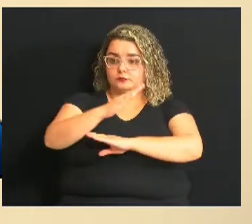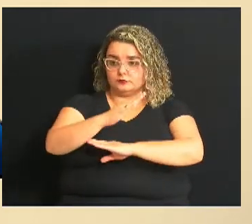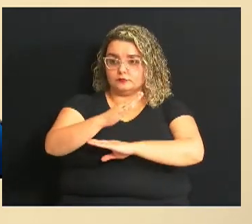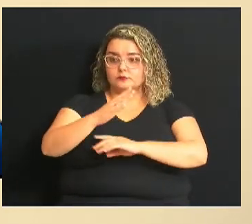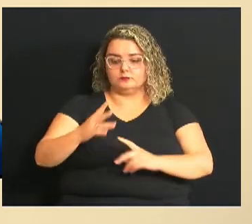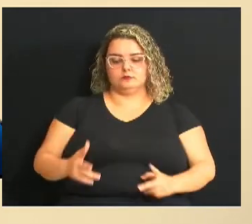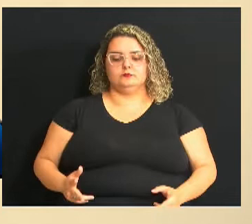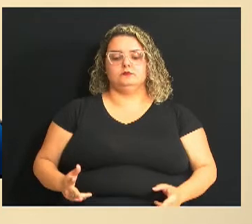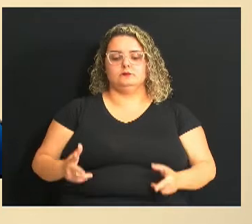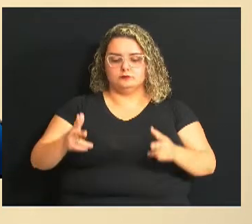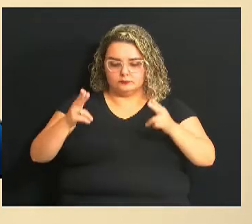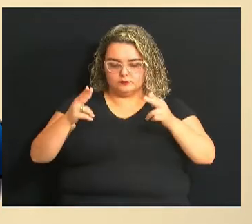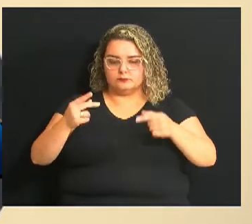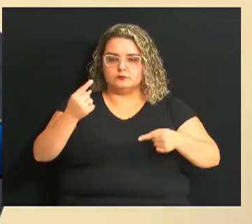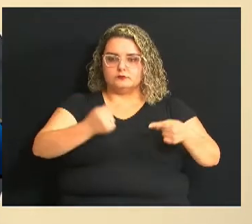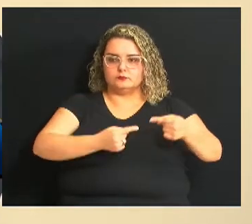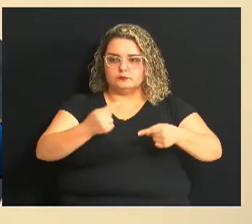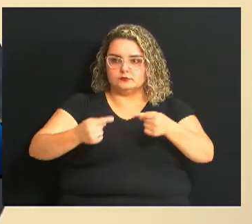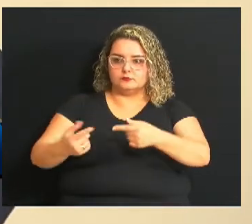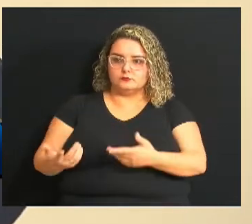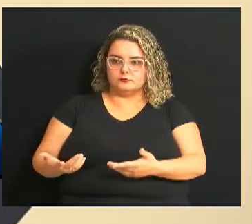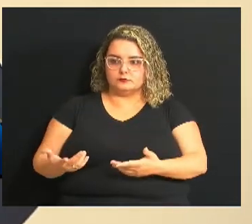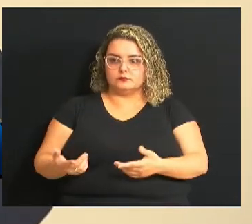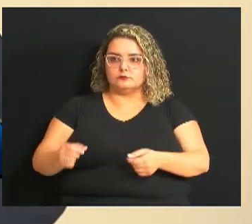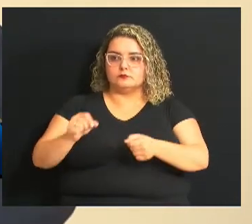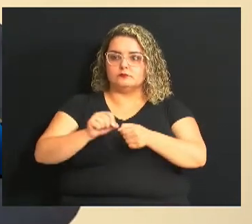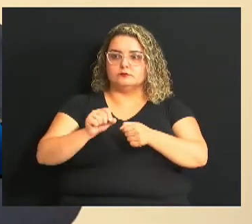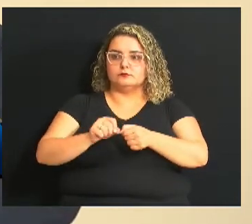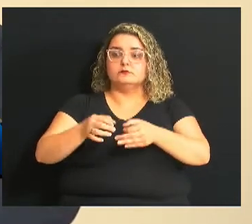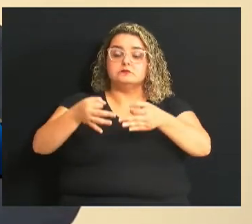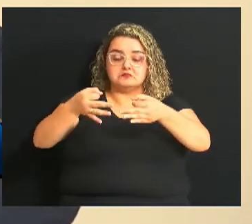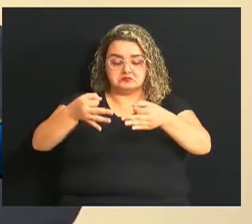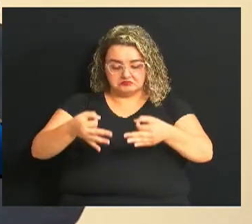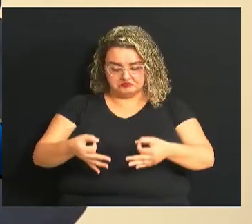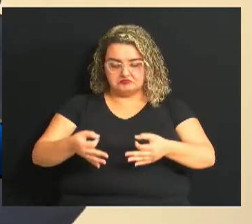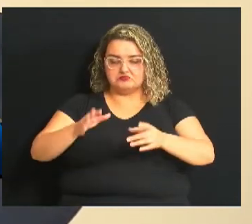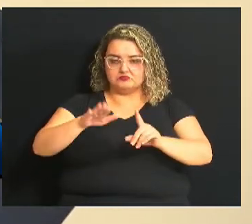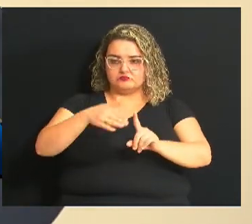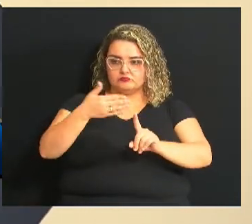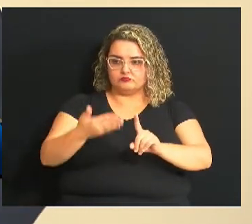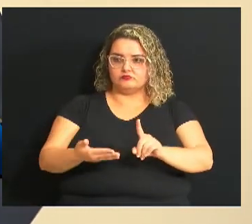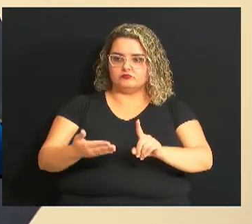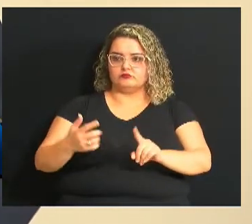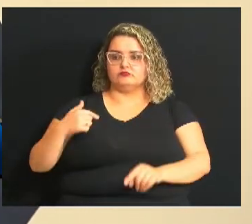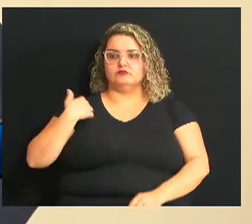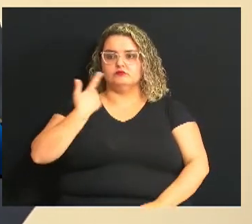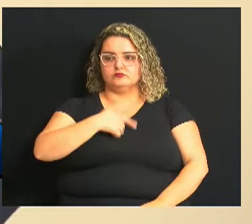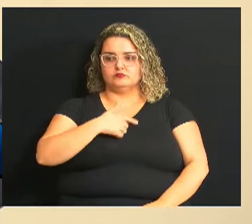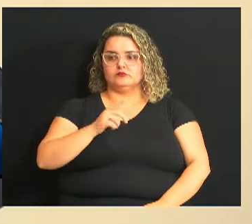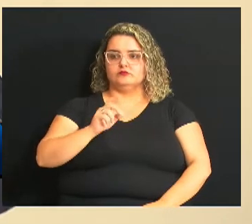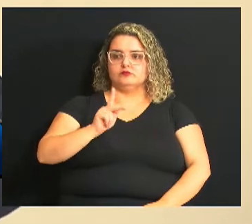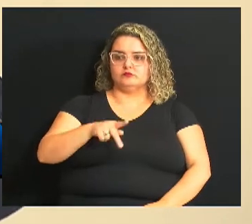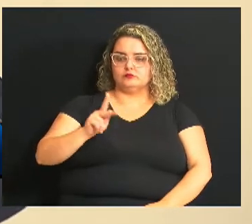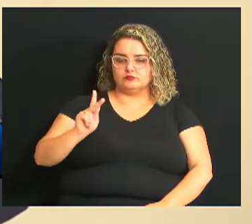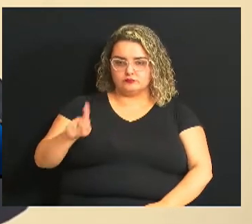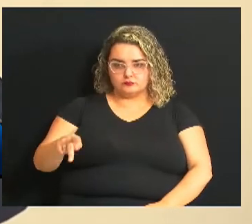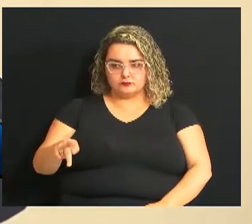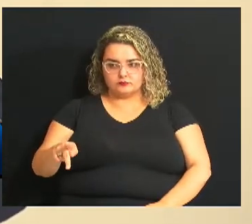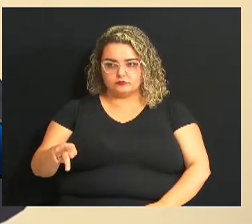interrompe essa discussão para fazer uma justa homenagem aos nossos educadores.